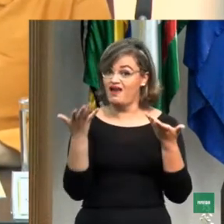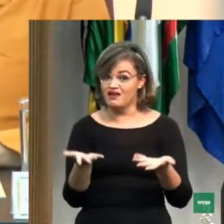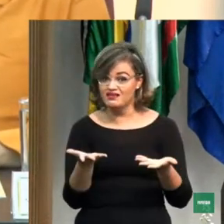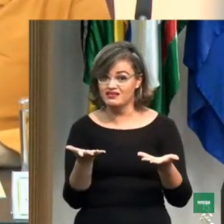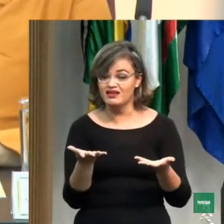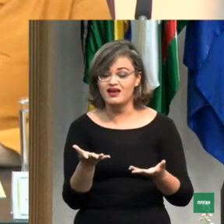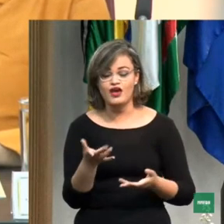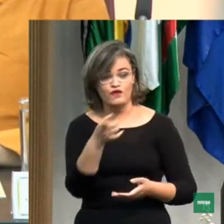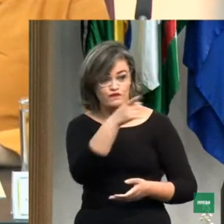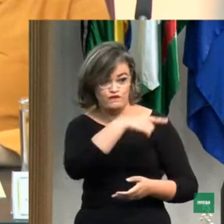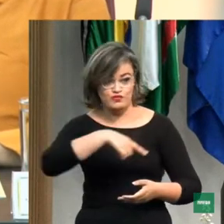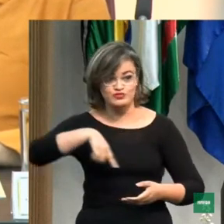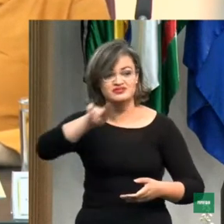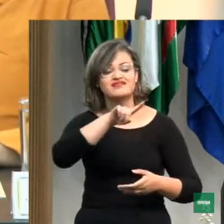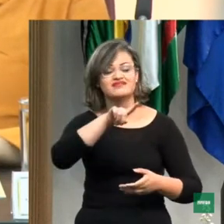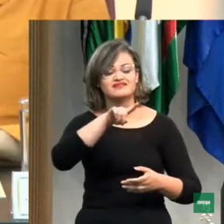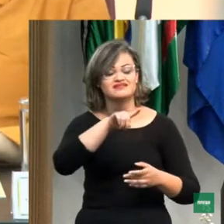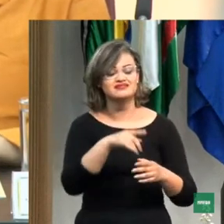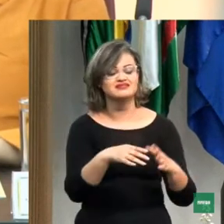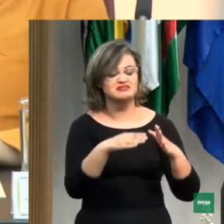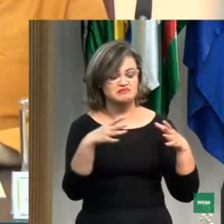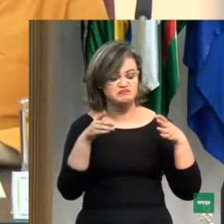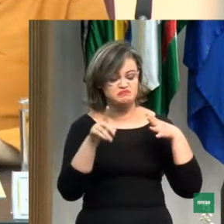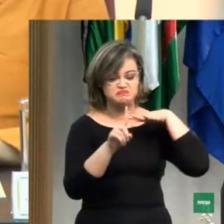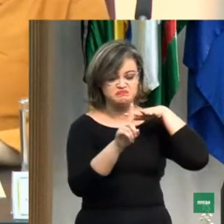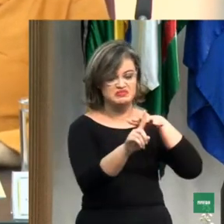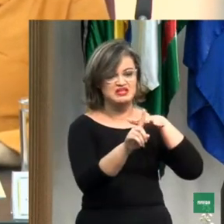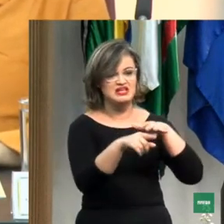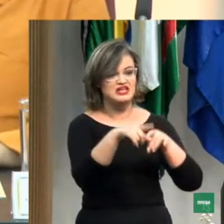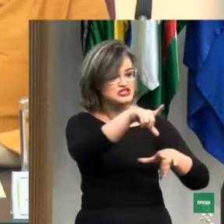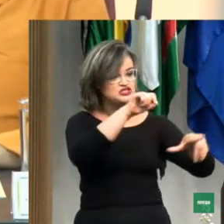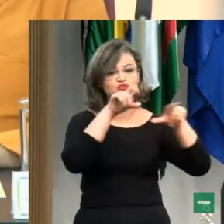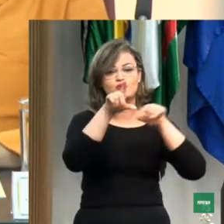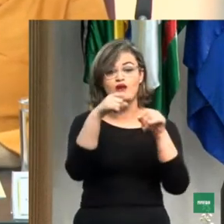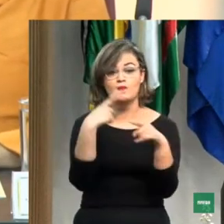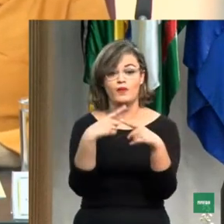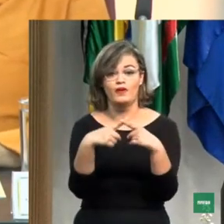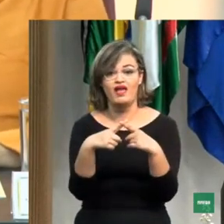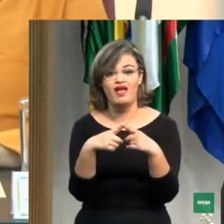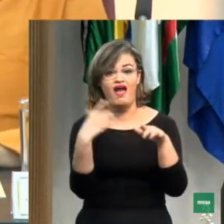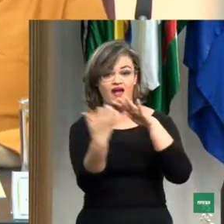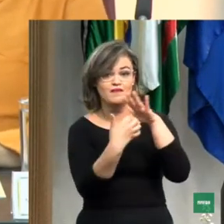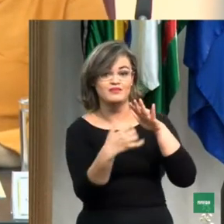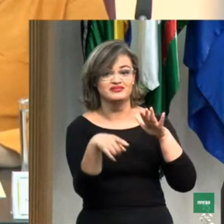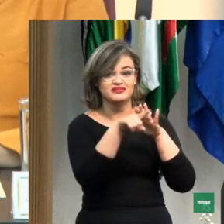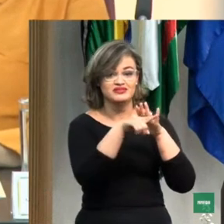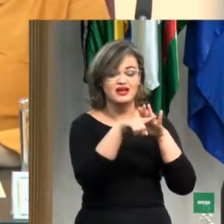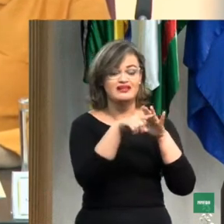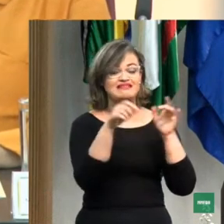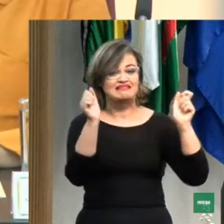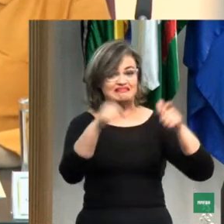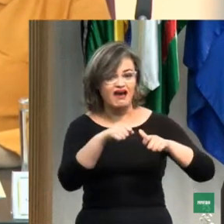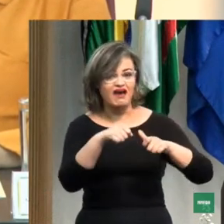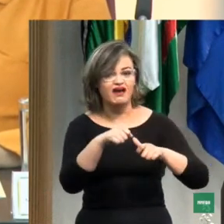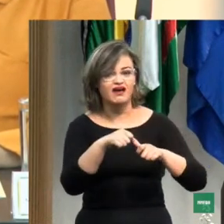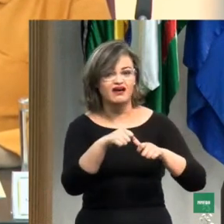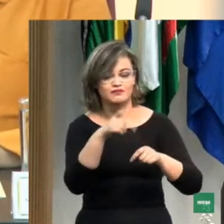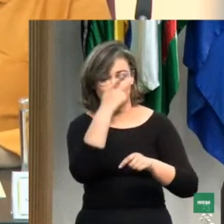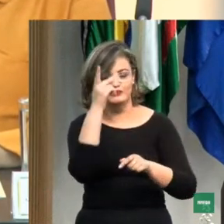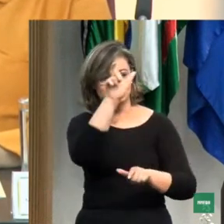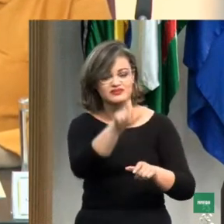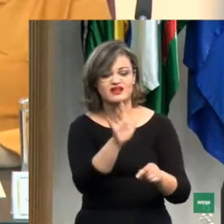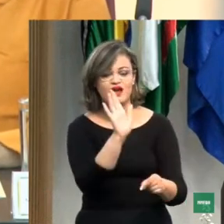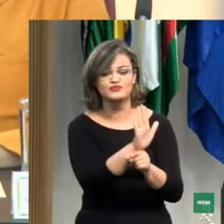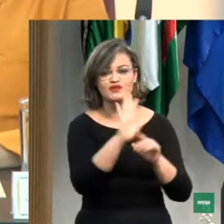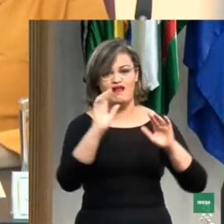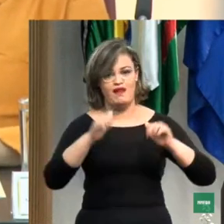os protagonistas escolhidos porque a empresa ela pode dar para o ser humano o melhor que ele espera,